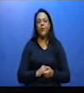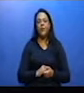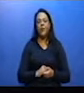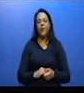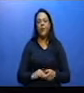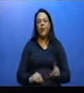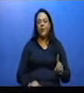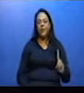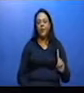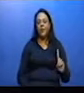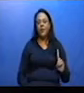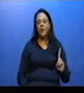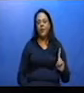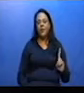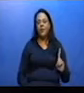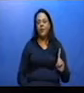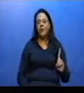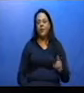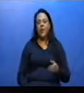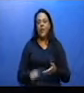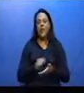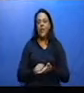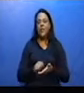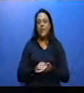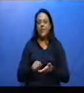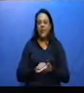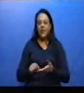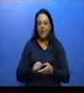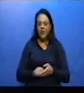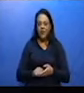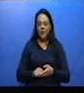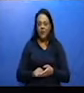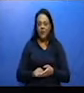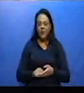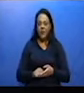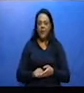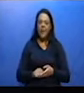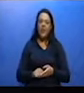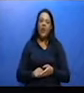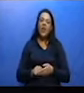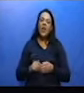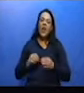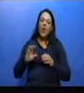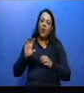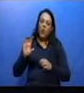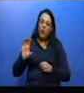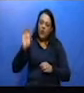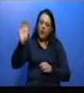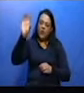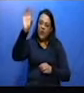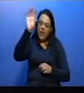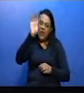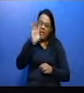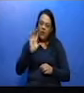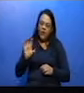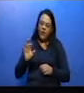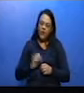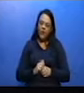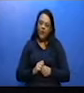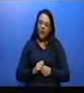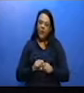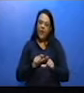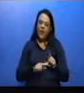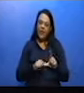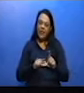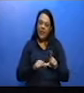Letra D. Escreva as siglas dos estados vizinhos. Os que estão